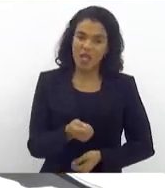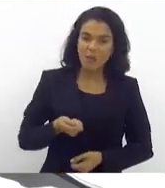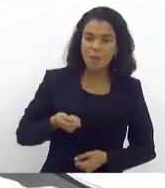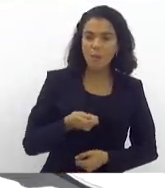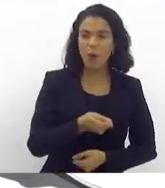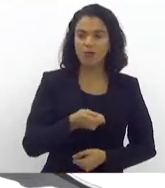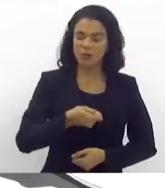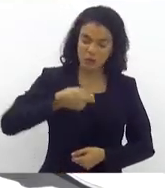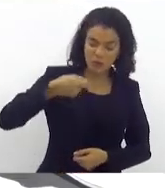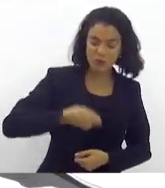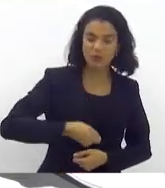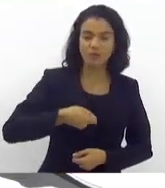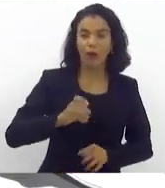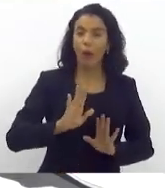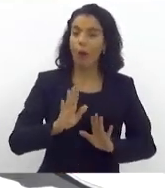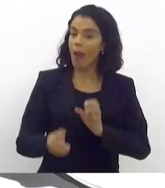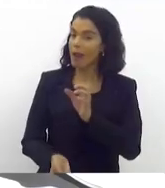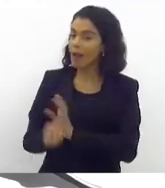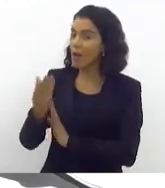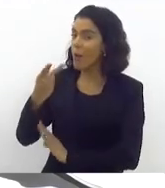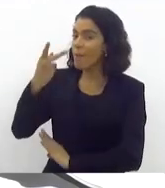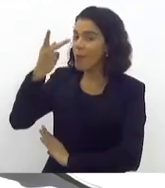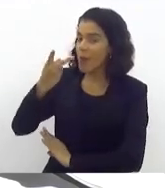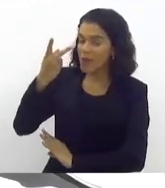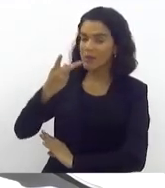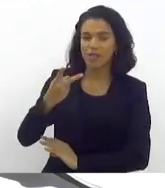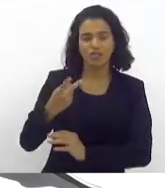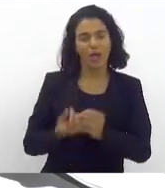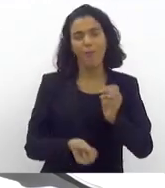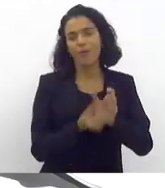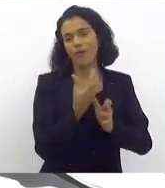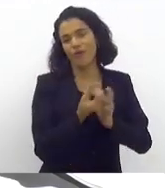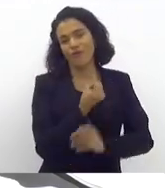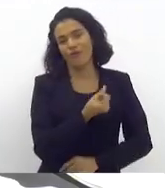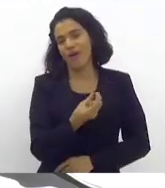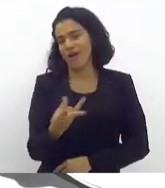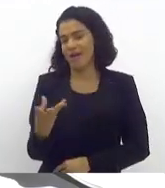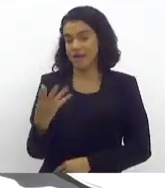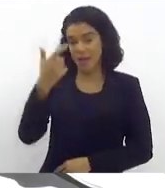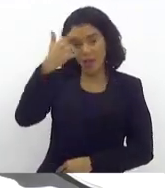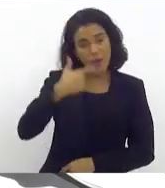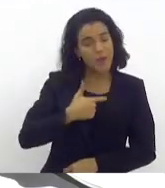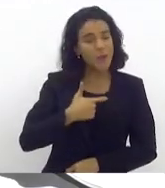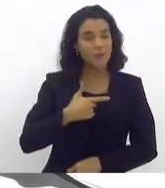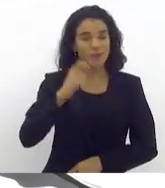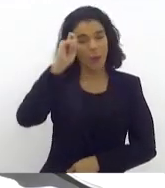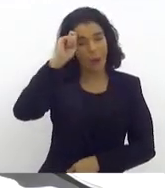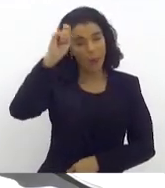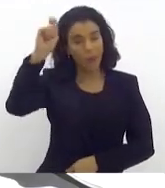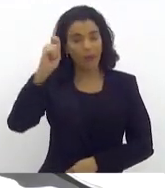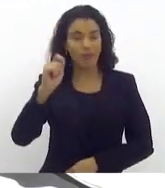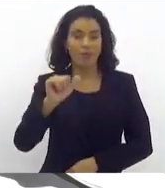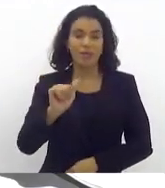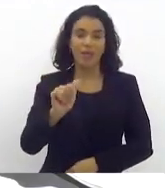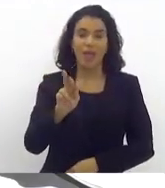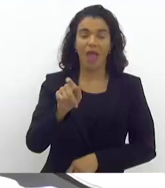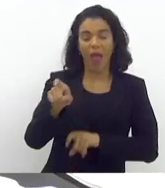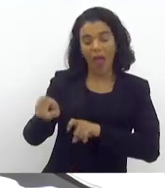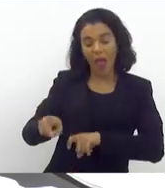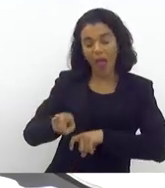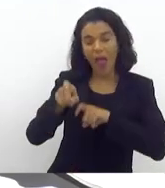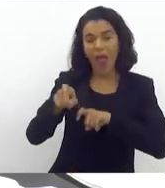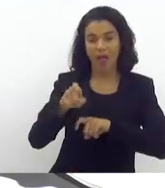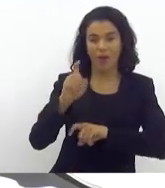impositiva. Né? Ele institui uma política. A gente aprovou várias aqui na casa. Eu mesmo sou autor da Política Estadual de Agroecologia e Produção